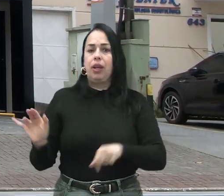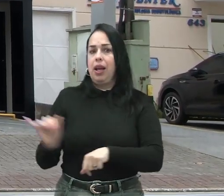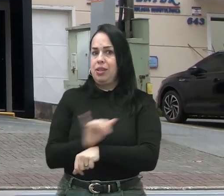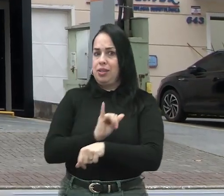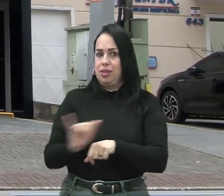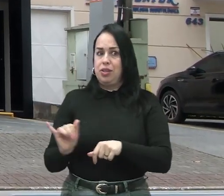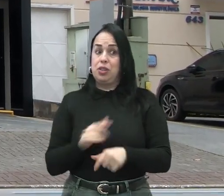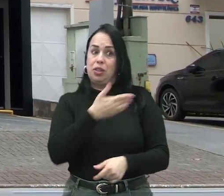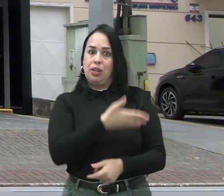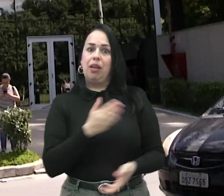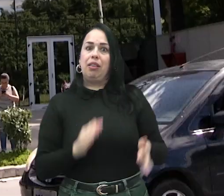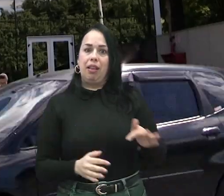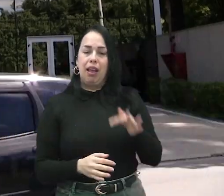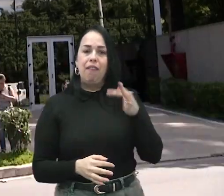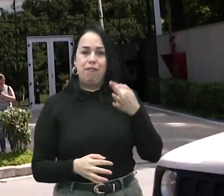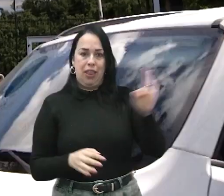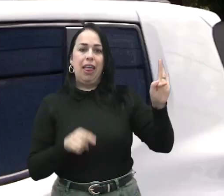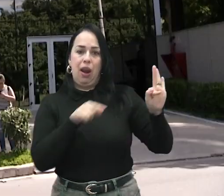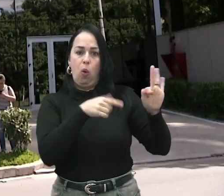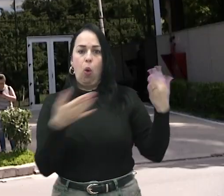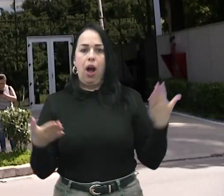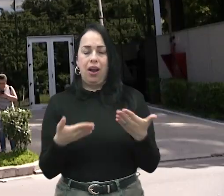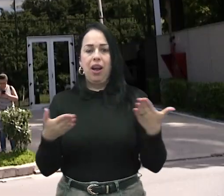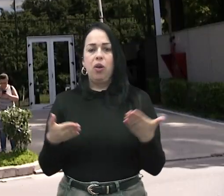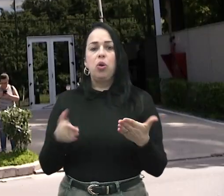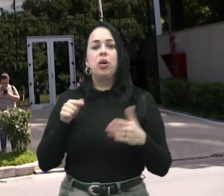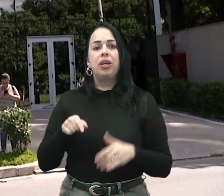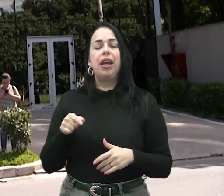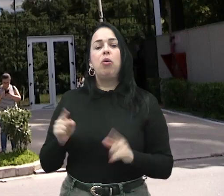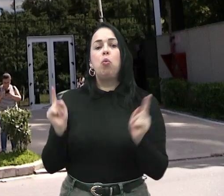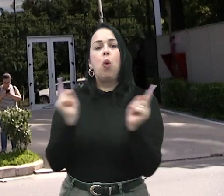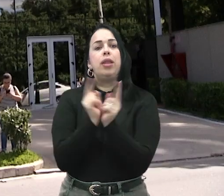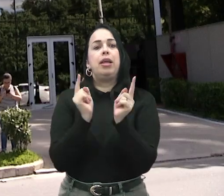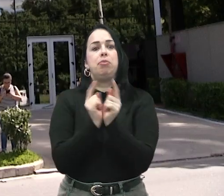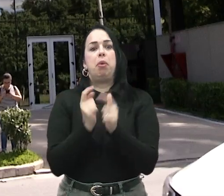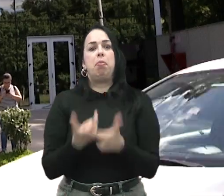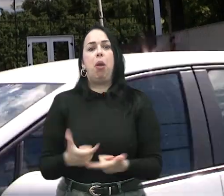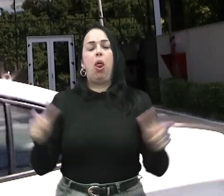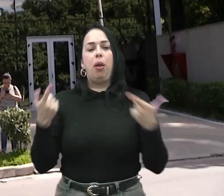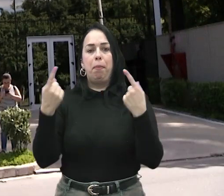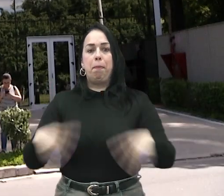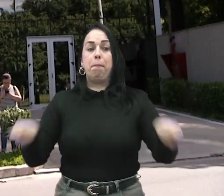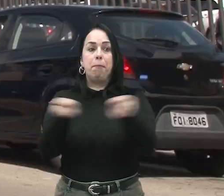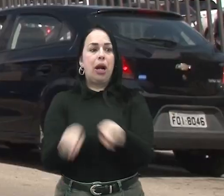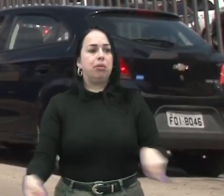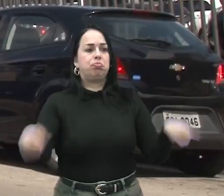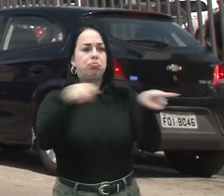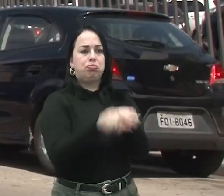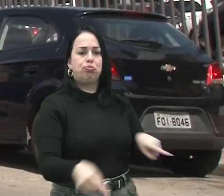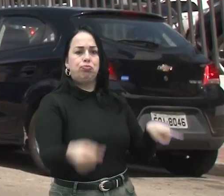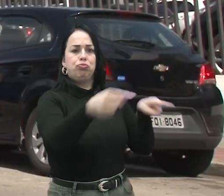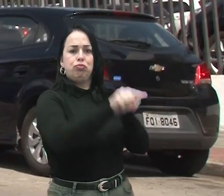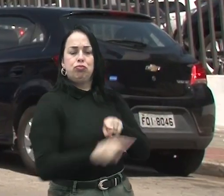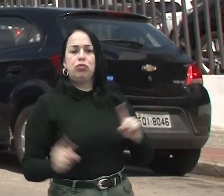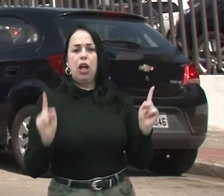medida federal em vigor, a expectativa é ampliar ainda mais os convênios e